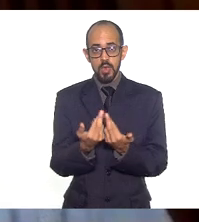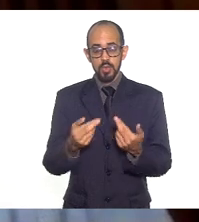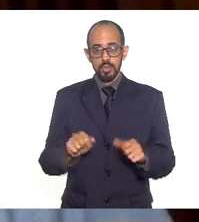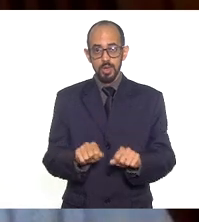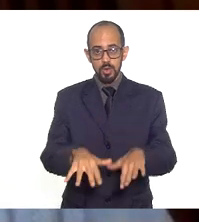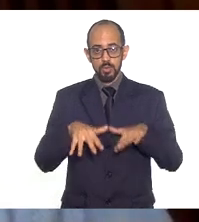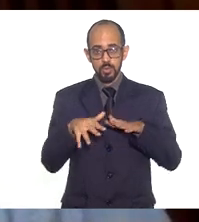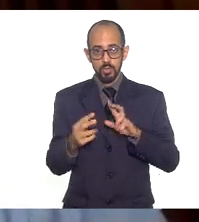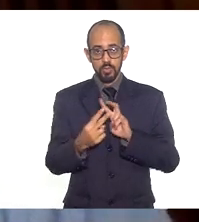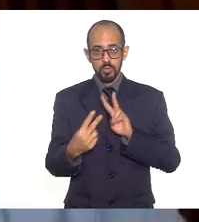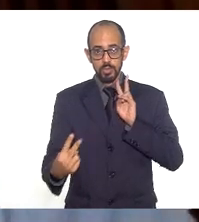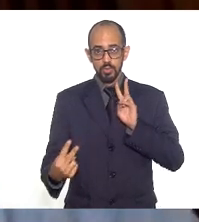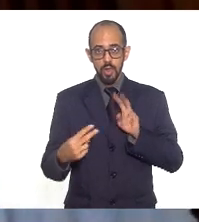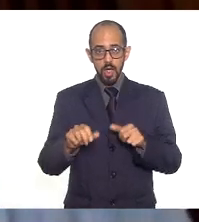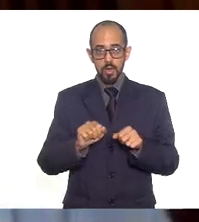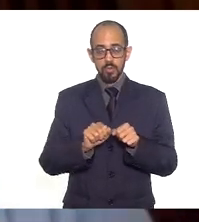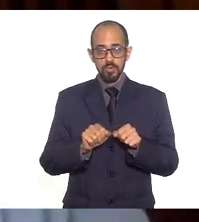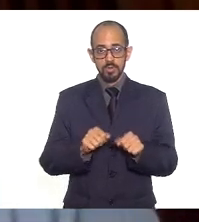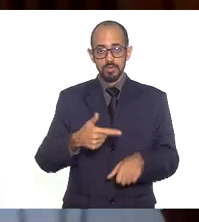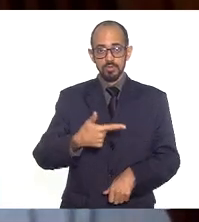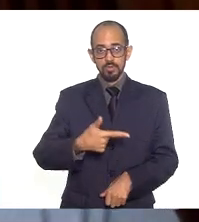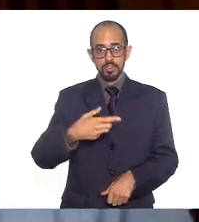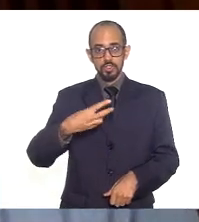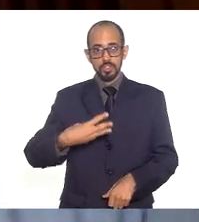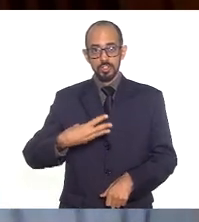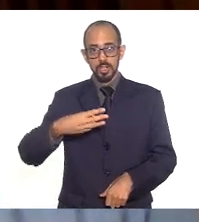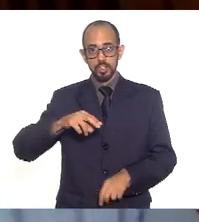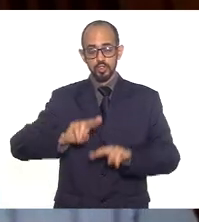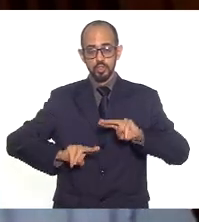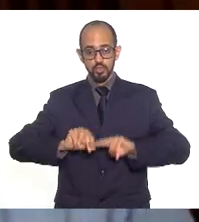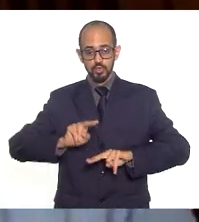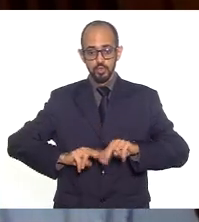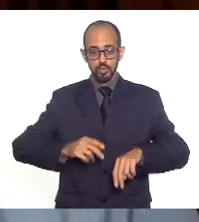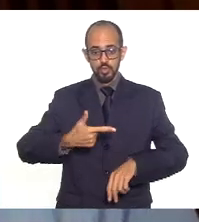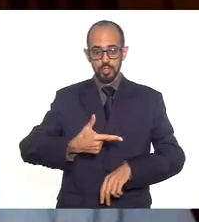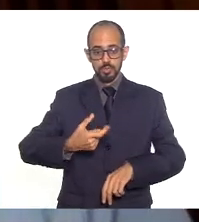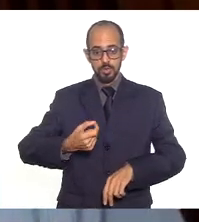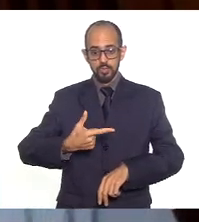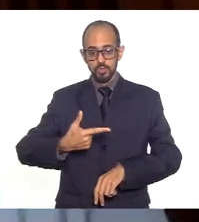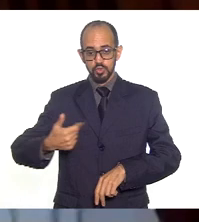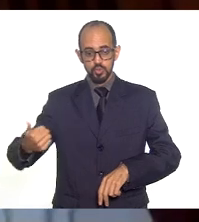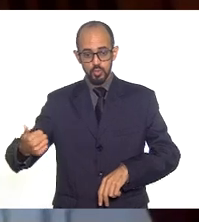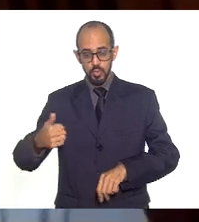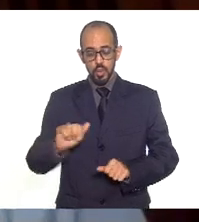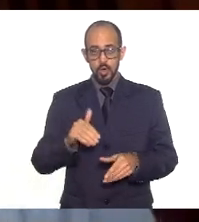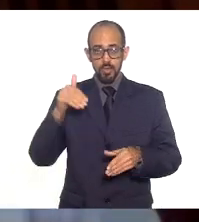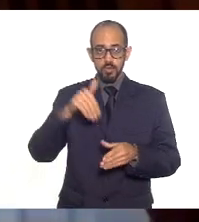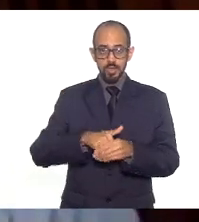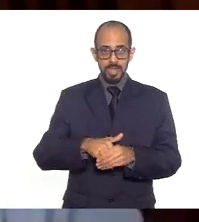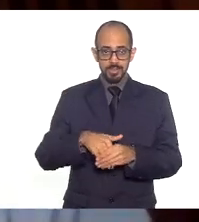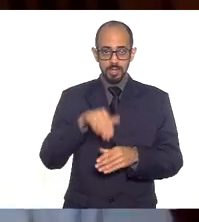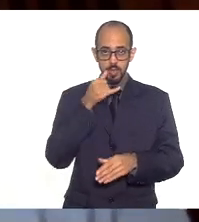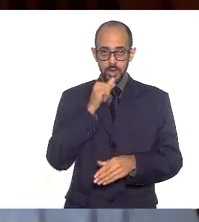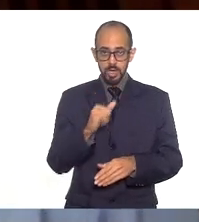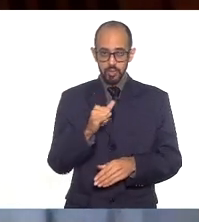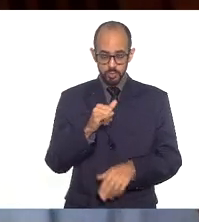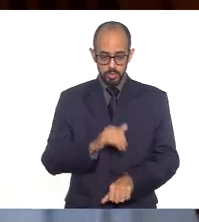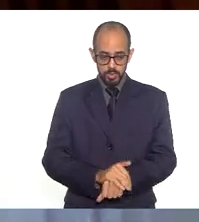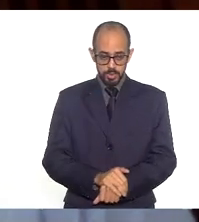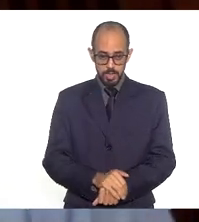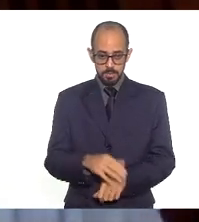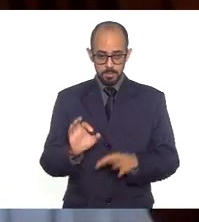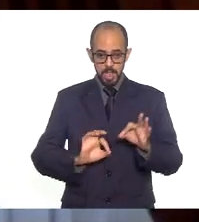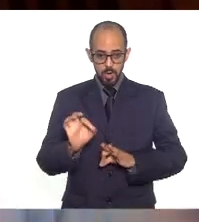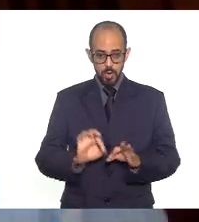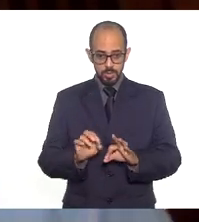realizada no dia 23 de junho de 2021, às 10h30, através de votação eletrônica com a seguinte ordem do dia. Antes, porém, eu queria